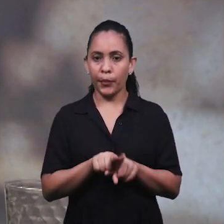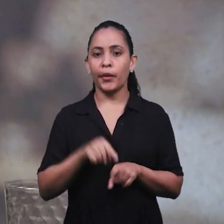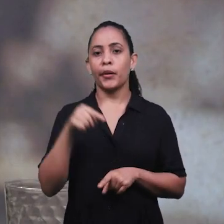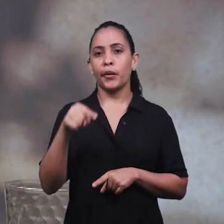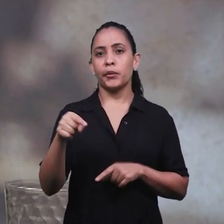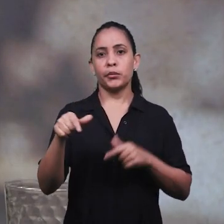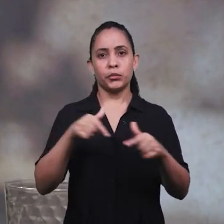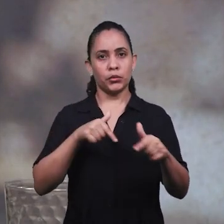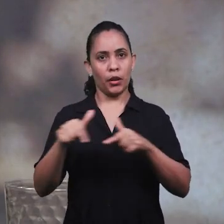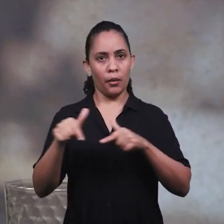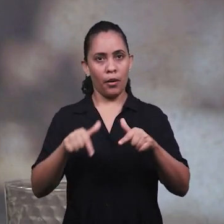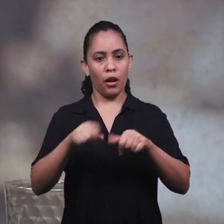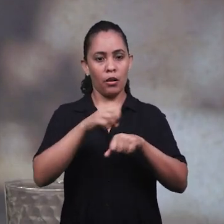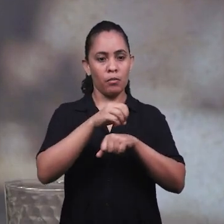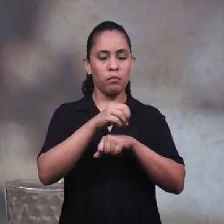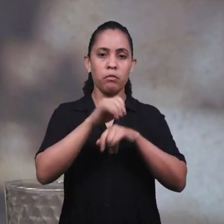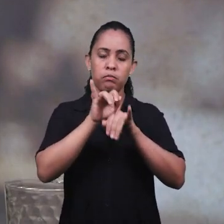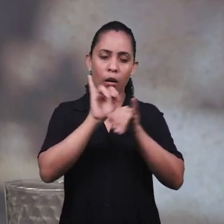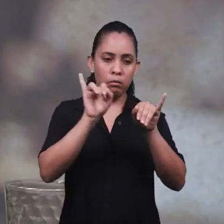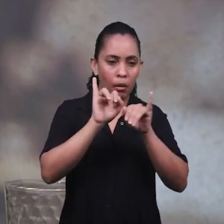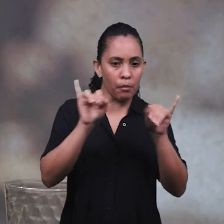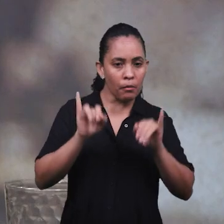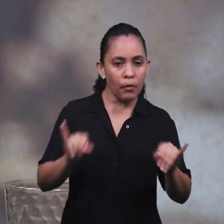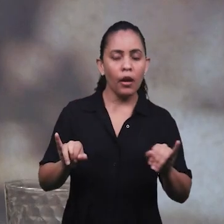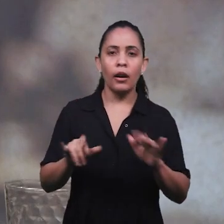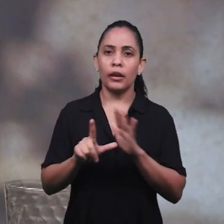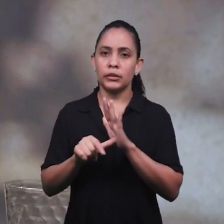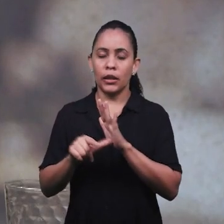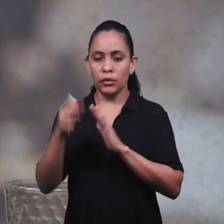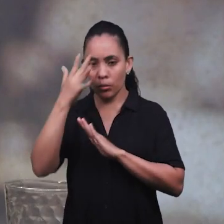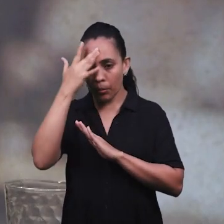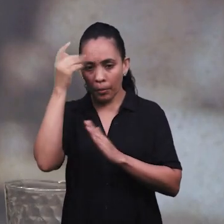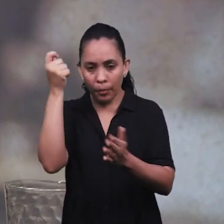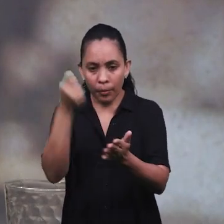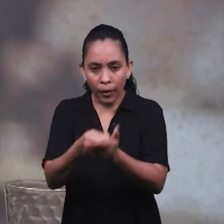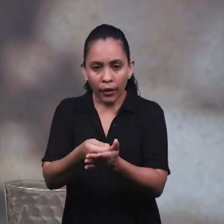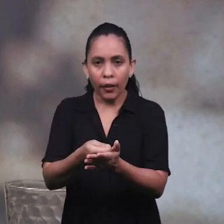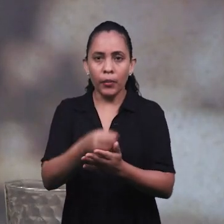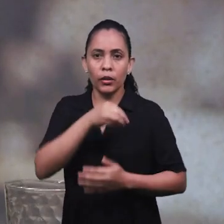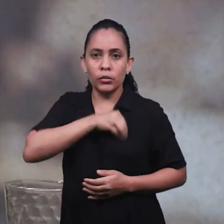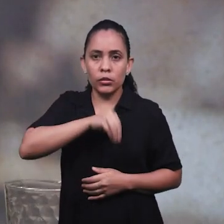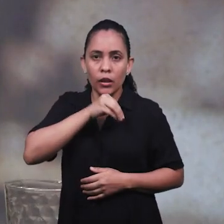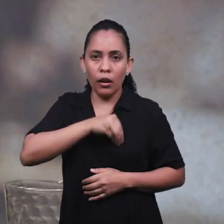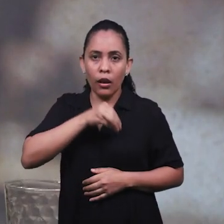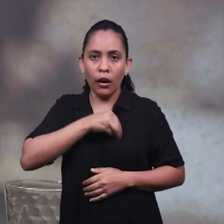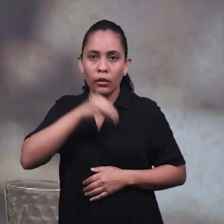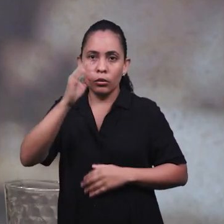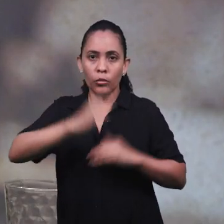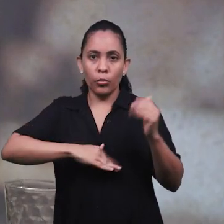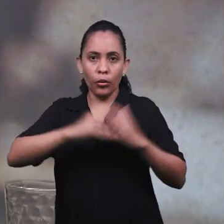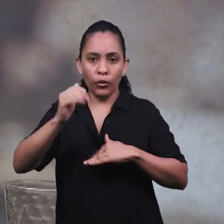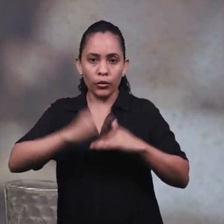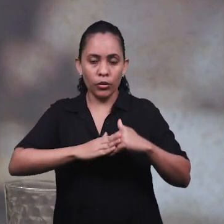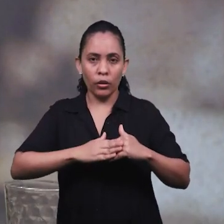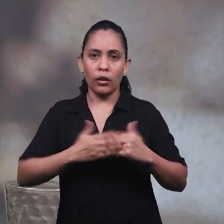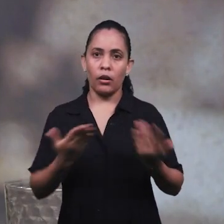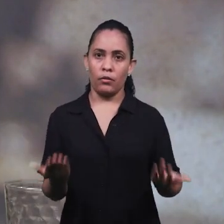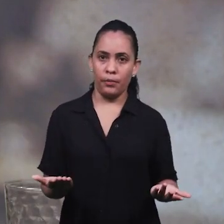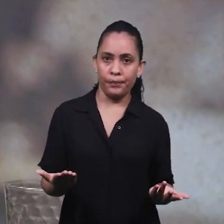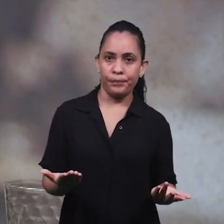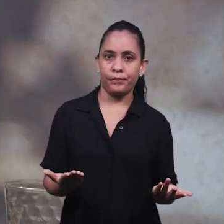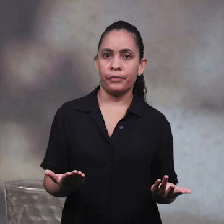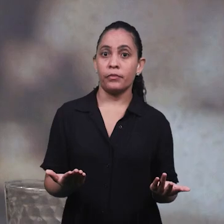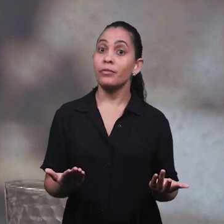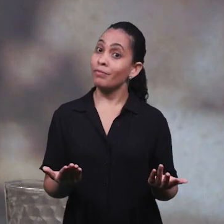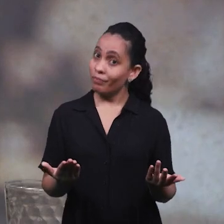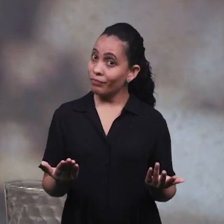gerar repercussões trabalhistas. Então, o primeiro olhar que o morador tem que ter acerca da falta de pagamento é que ele